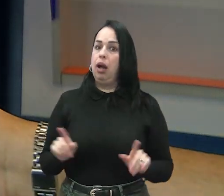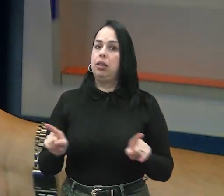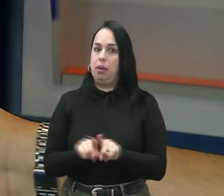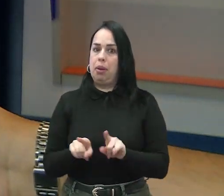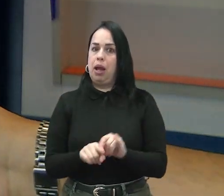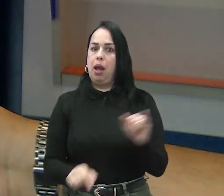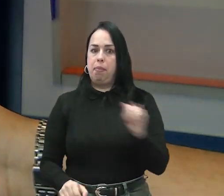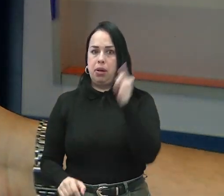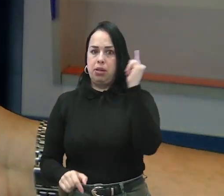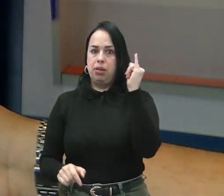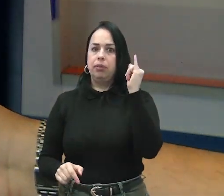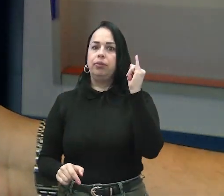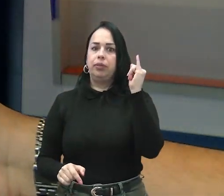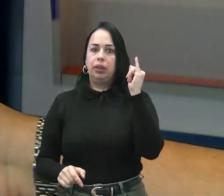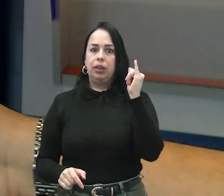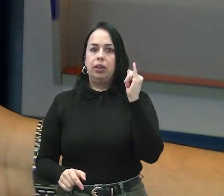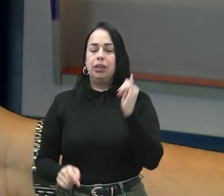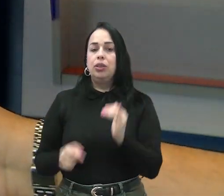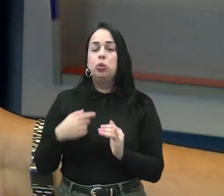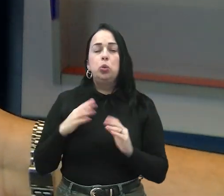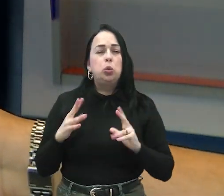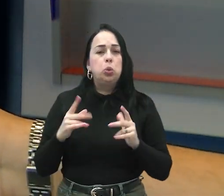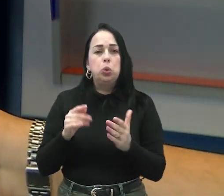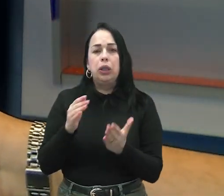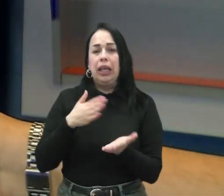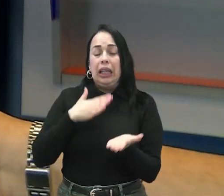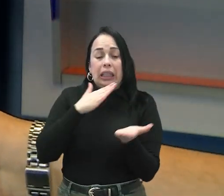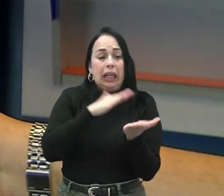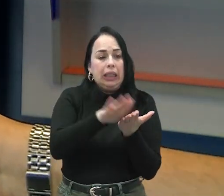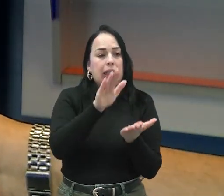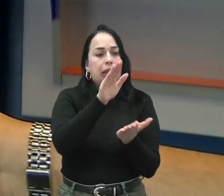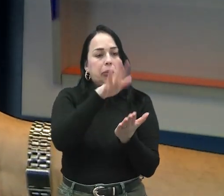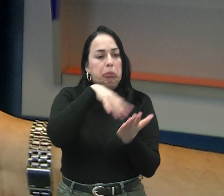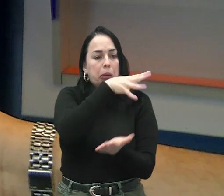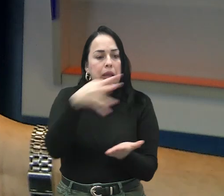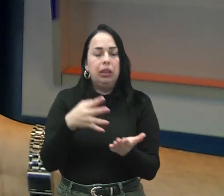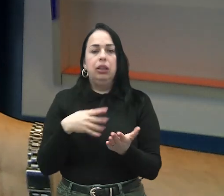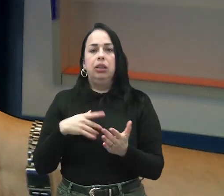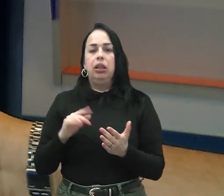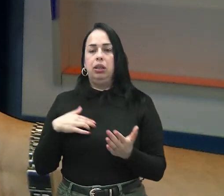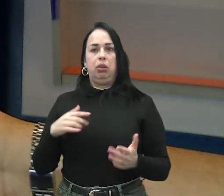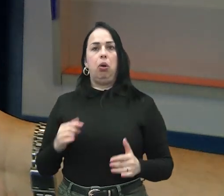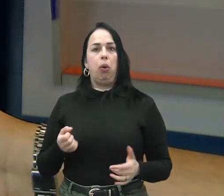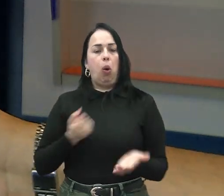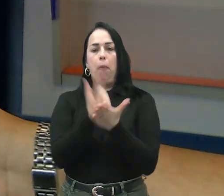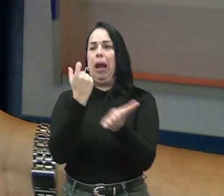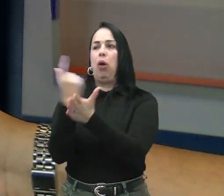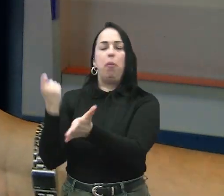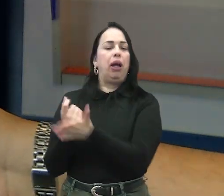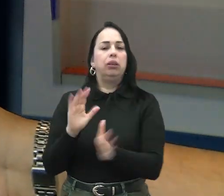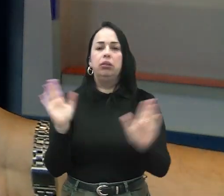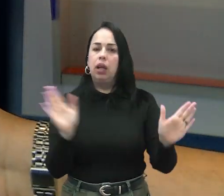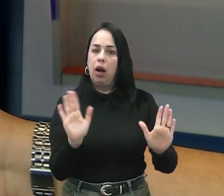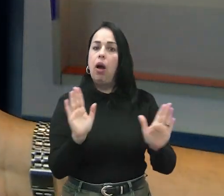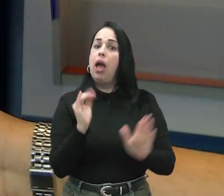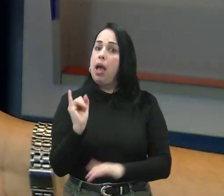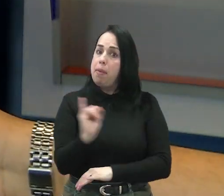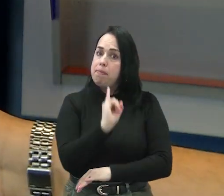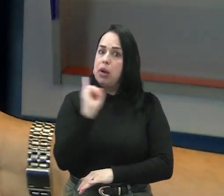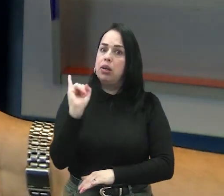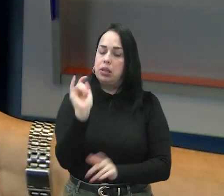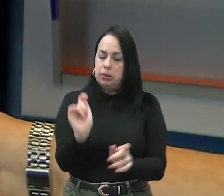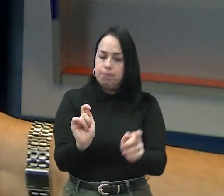coisa importante também, a princípio, anotar seus gastos, não comprar por impulso. Tudo isso é